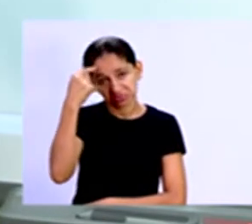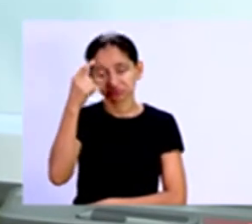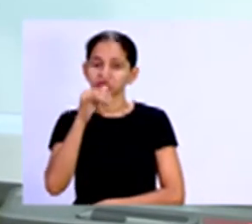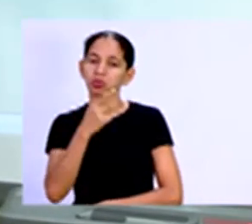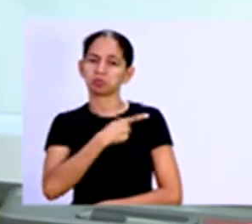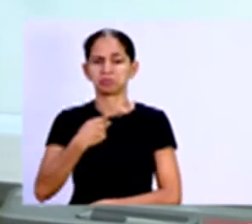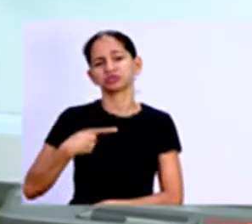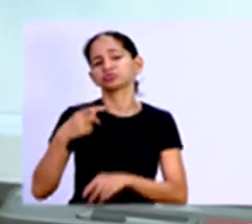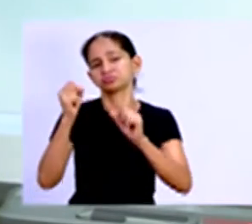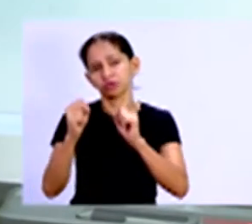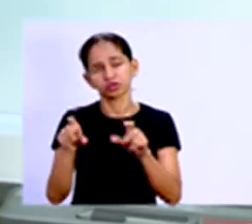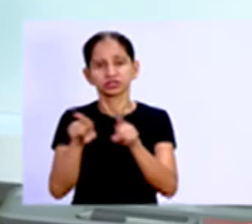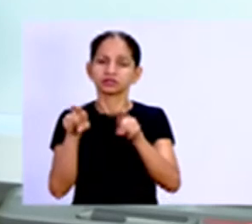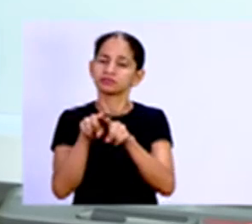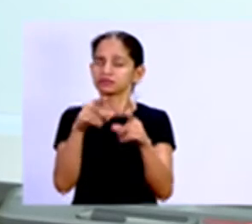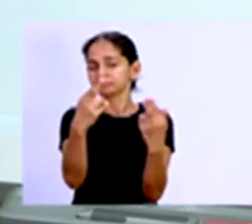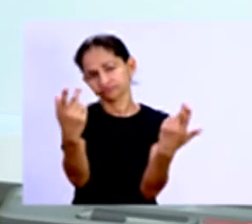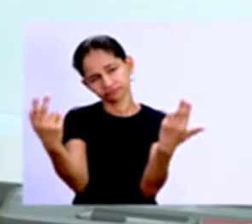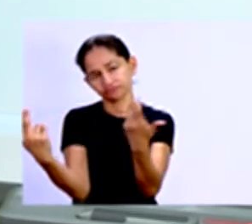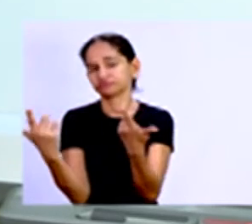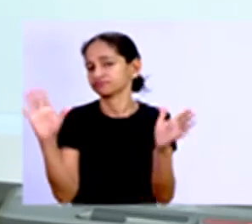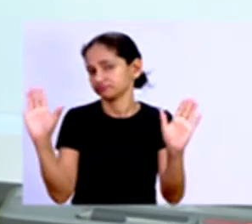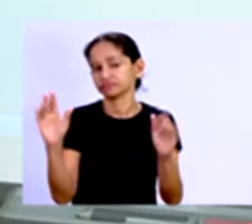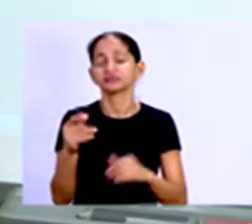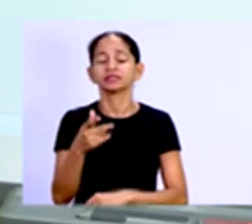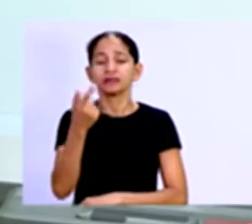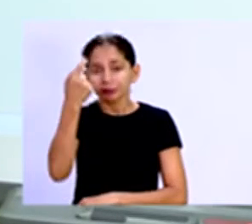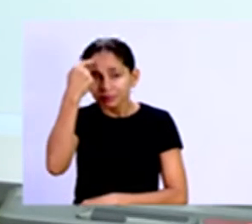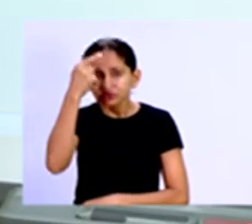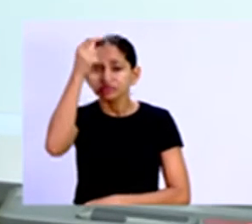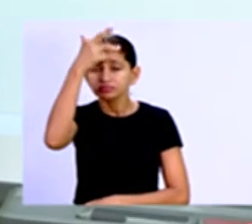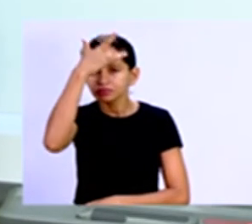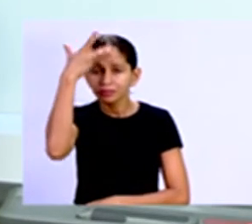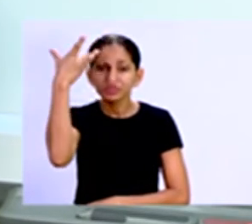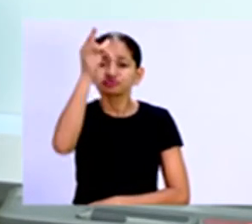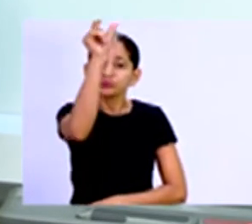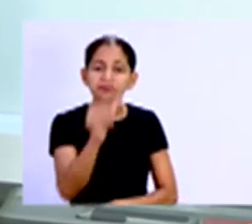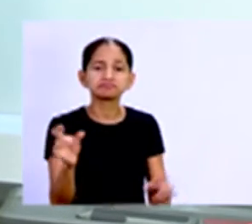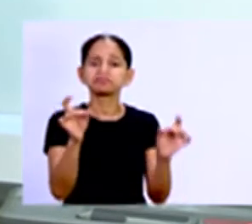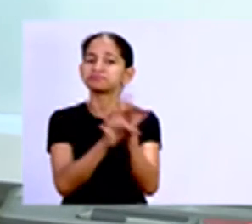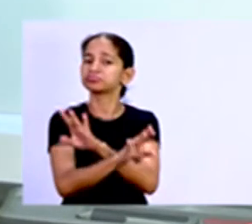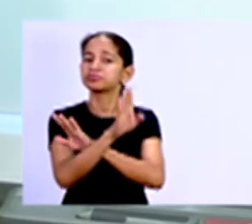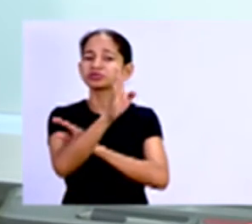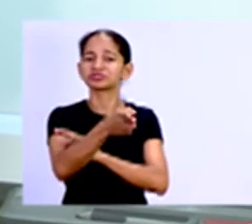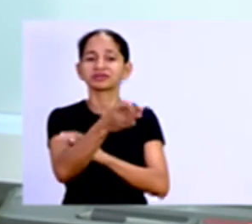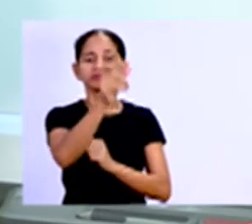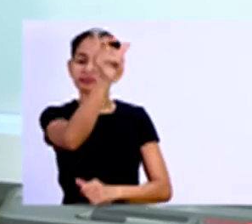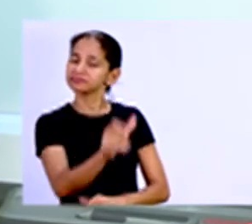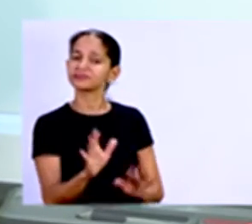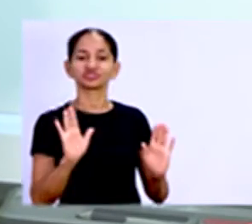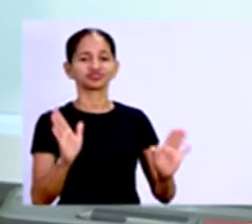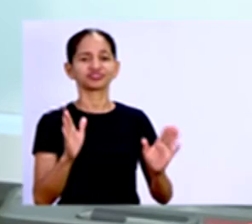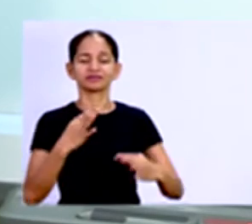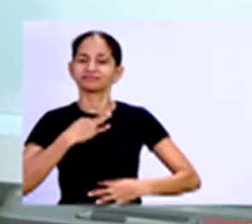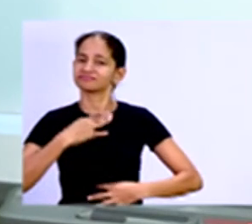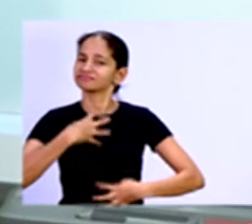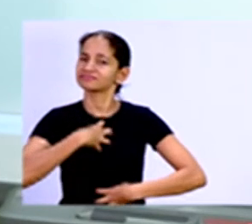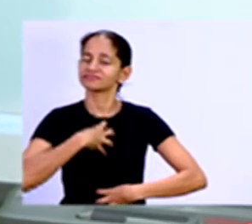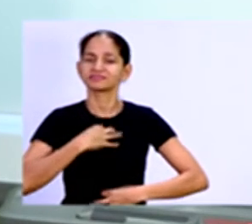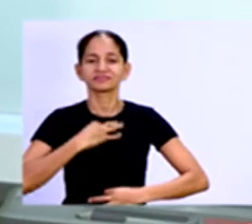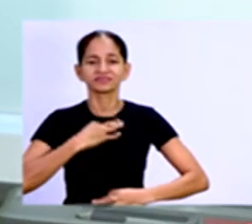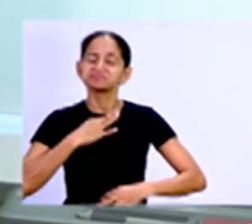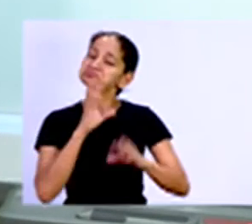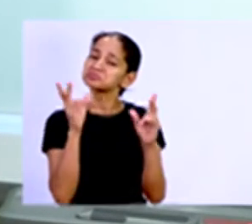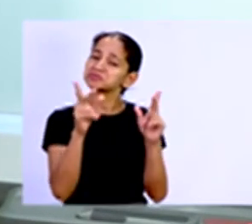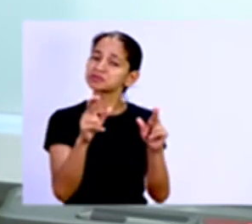pastor que seja, já veio na sua cabeça toda uma determinação e uma caracterização dessa pessoa. Porque é no papel que a